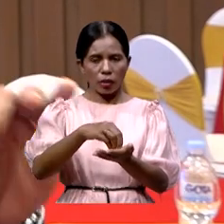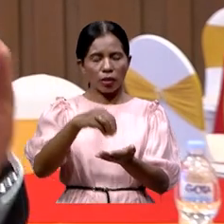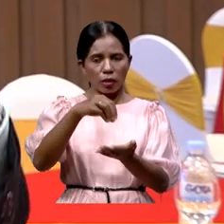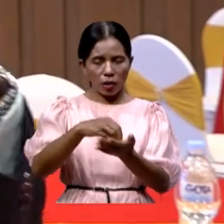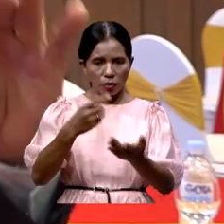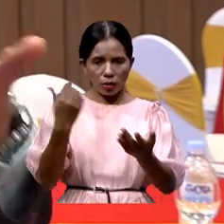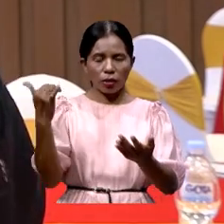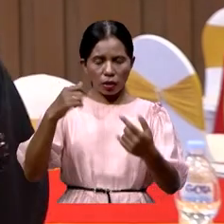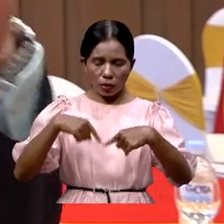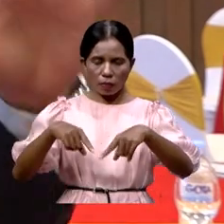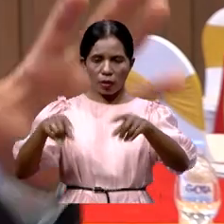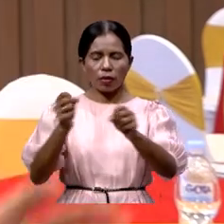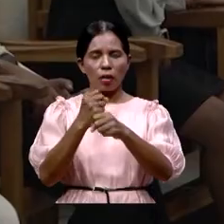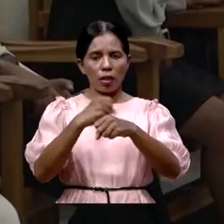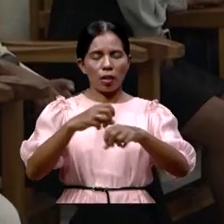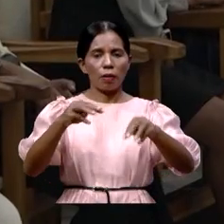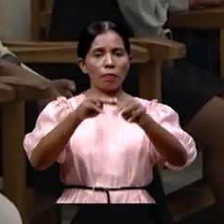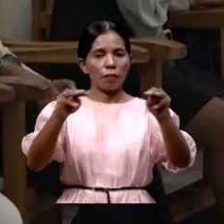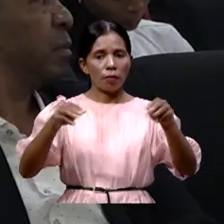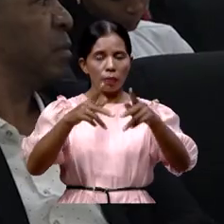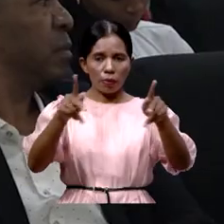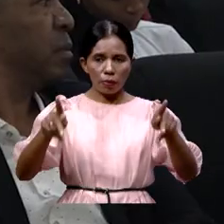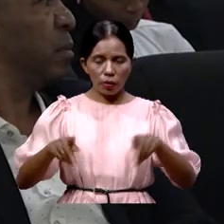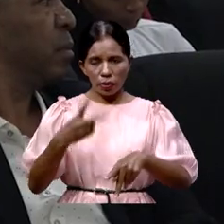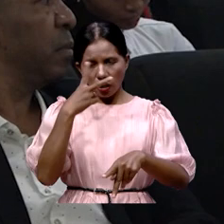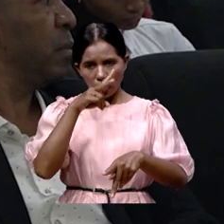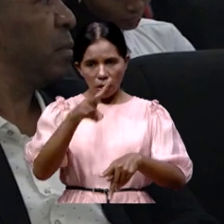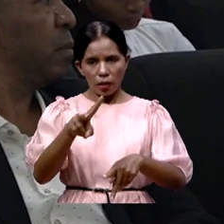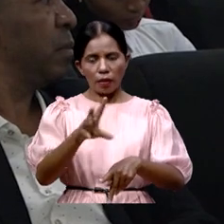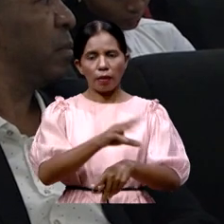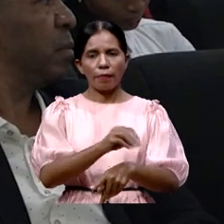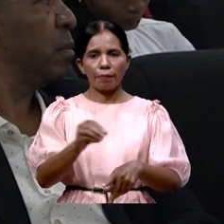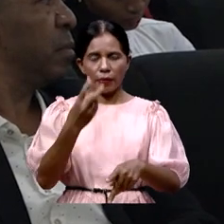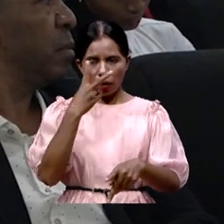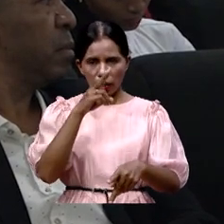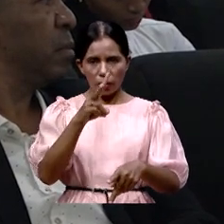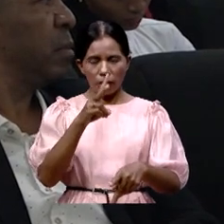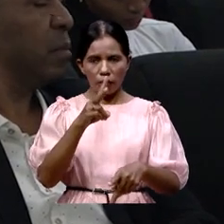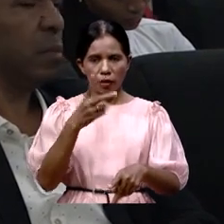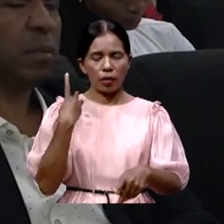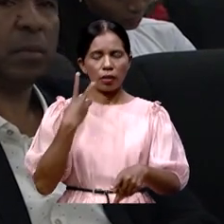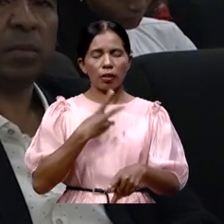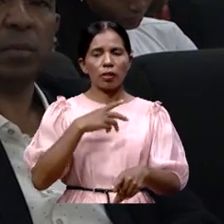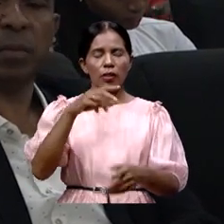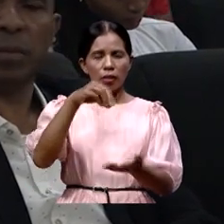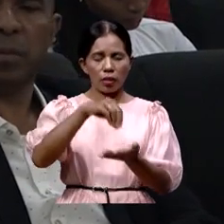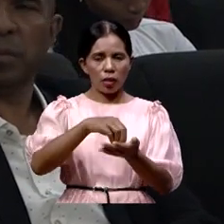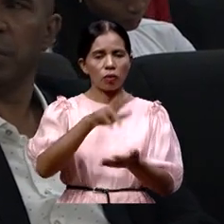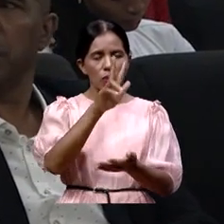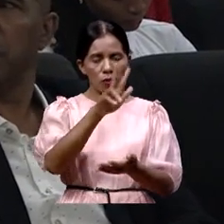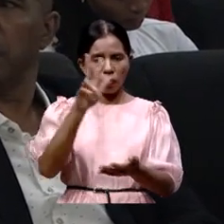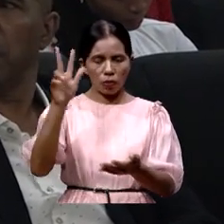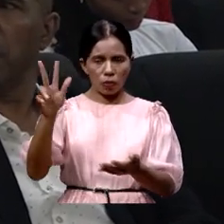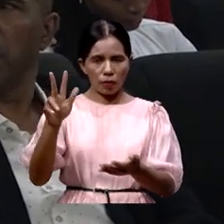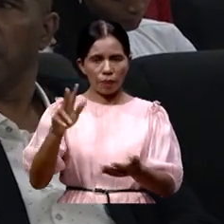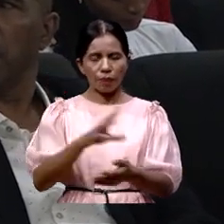baona, halo mapeamento para itahare Vila Vale. O Ministério da Saúde e Estratégia, né, tá dizendo que pelo menos ita tal tolo lá. Mandato, né,